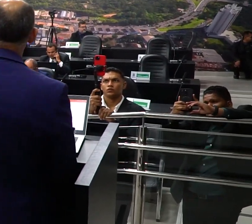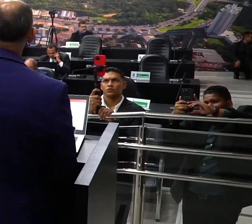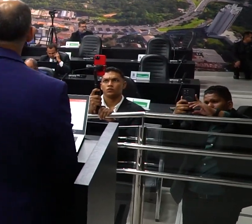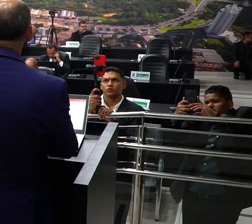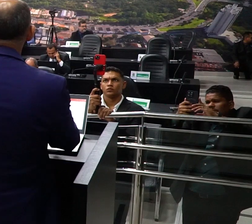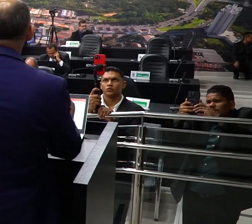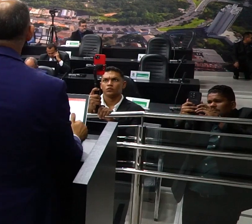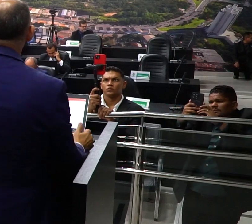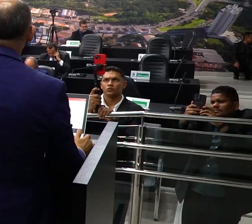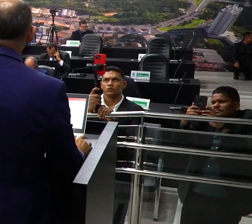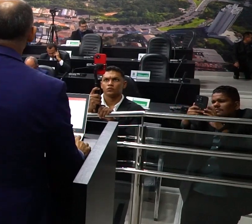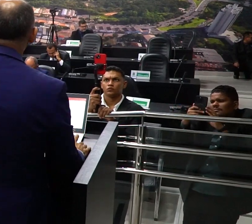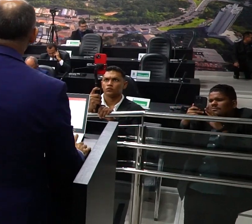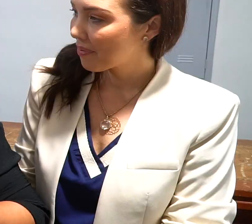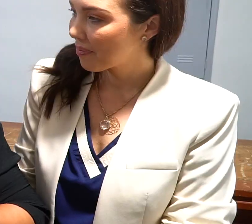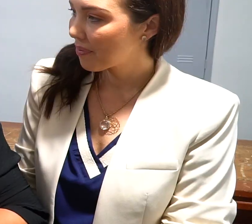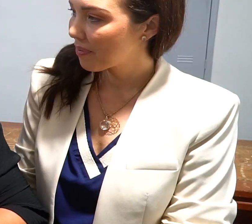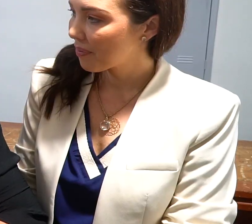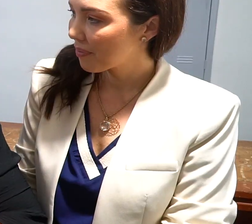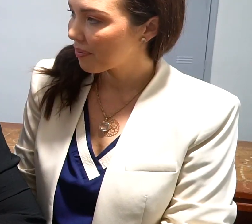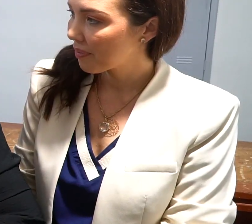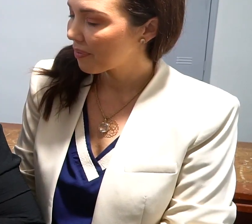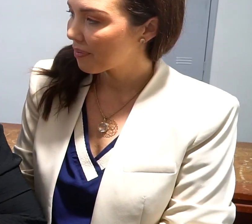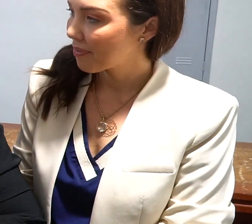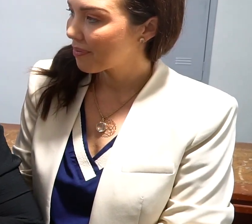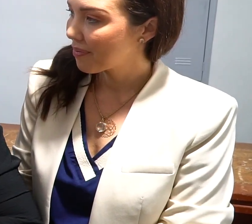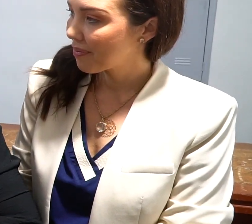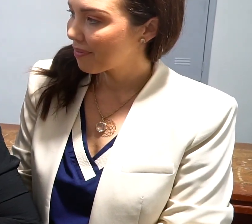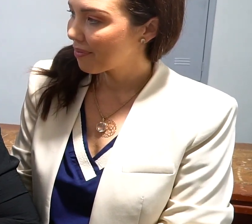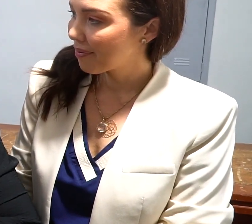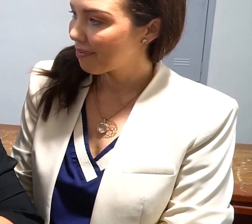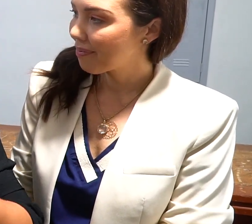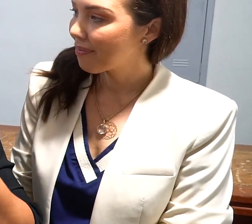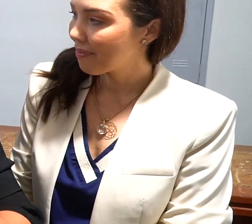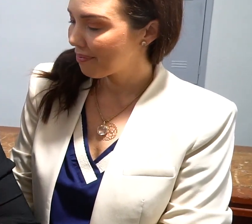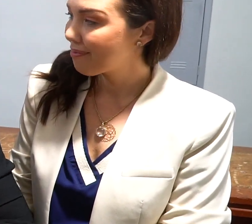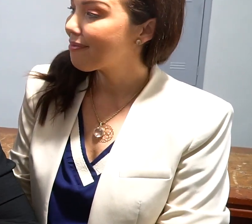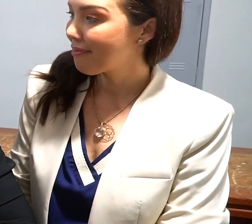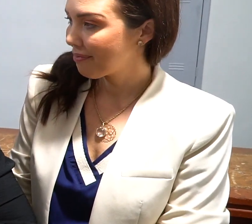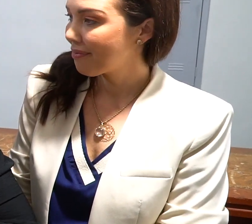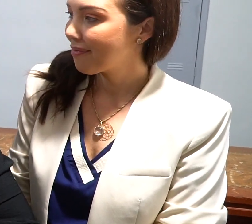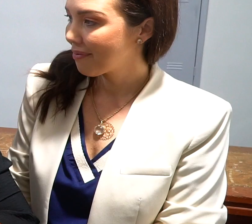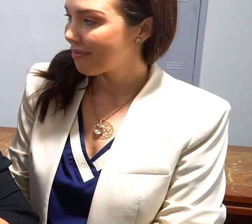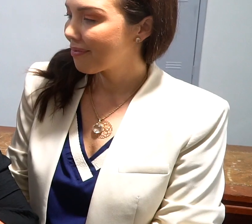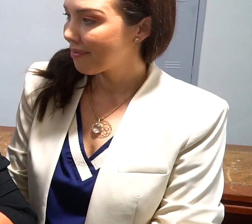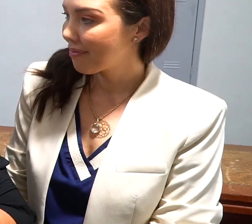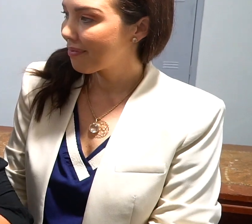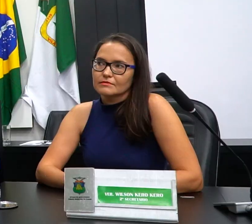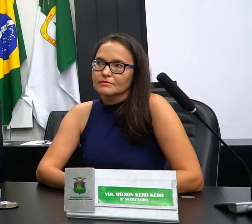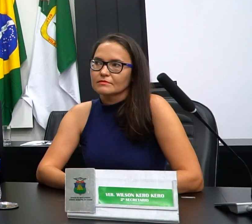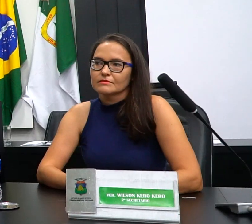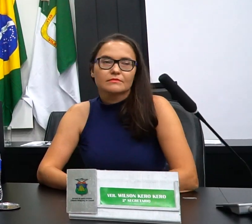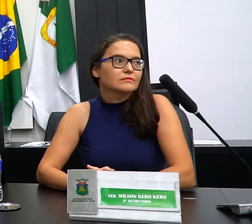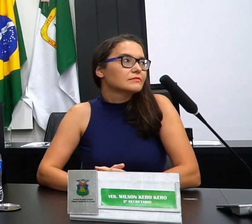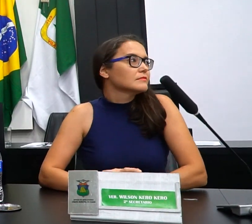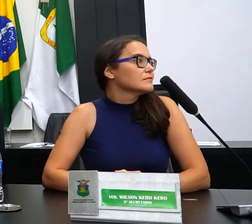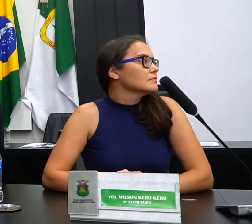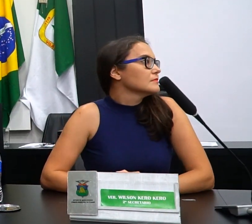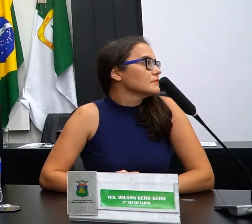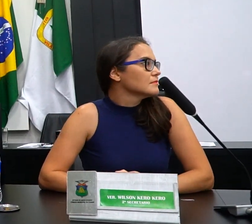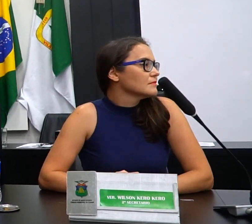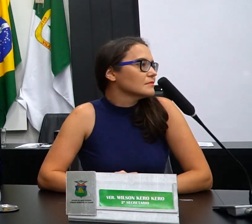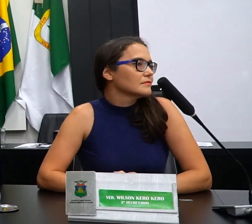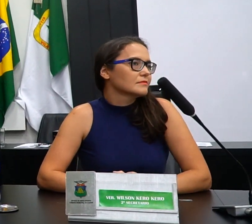as obras do Hospital Júlio Miller. Também uma servidora pública que falou sobre a doença rara, ceratocone, e duas mães